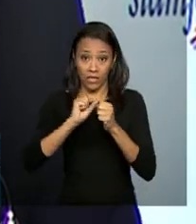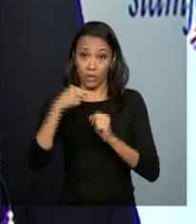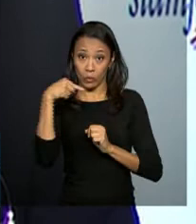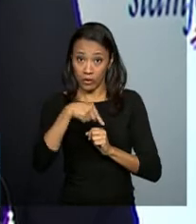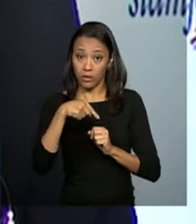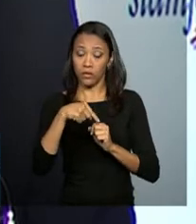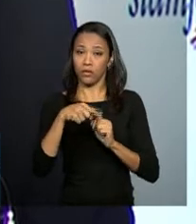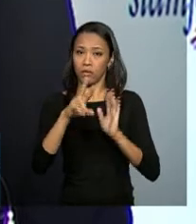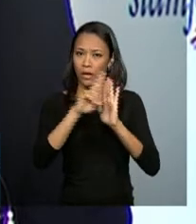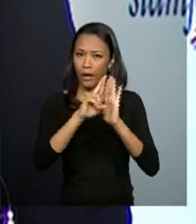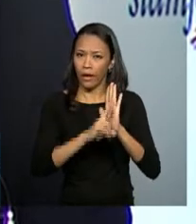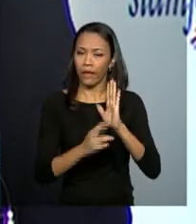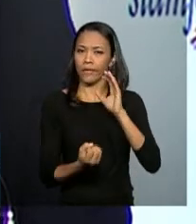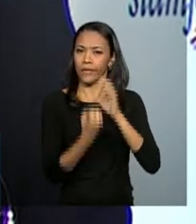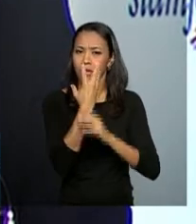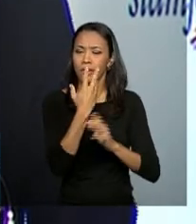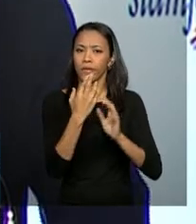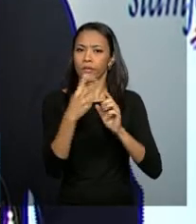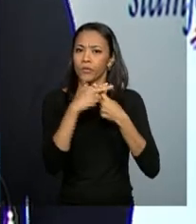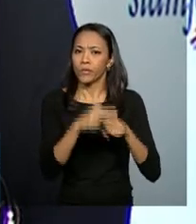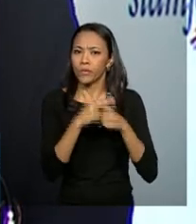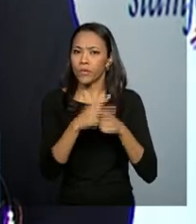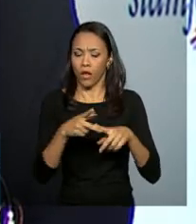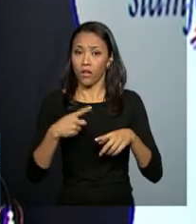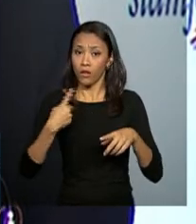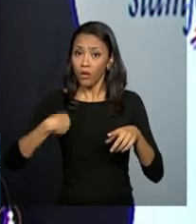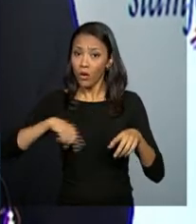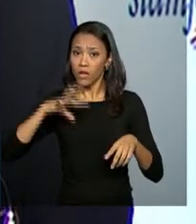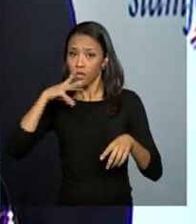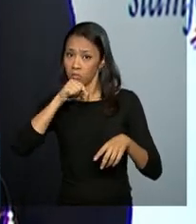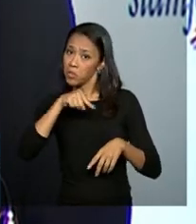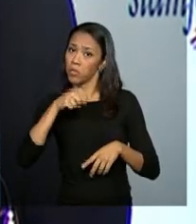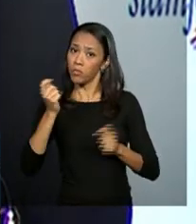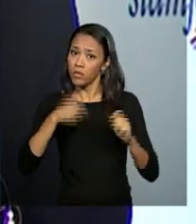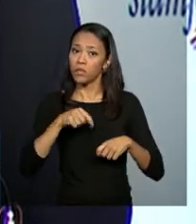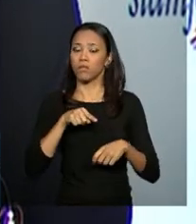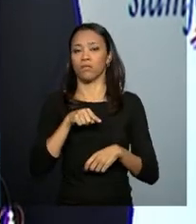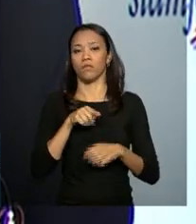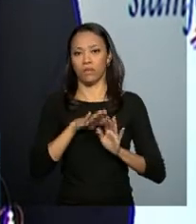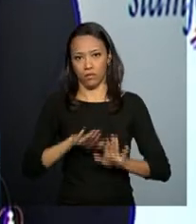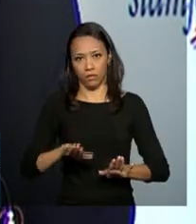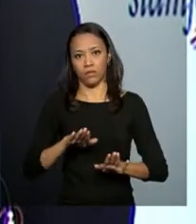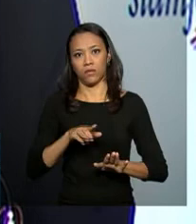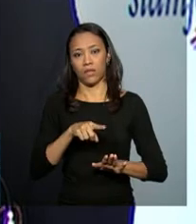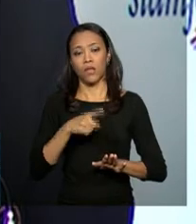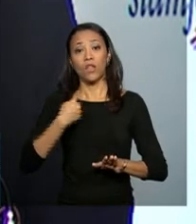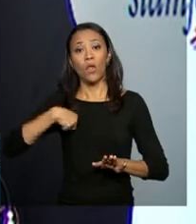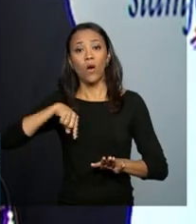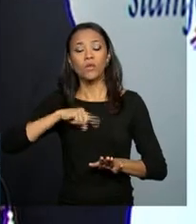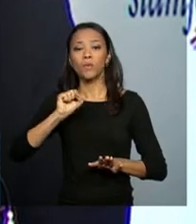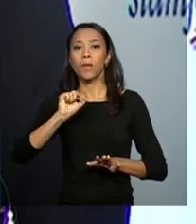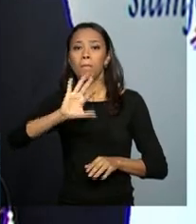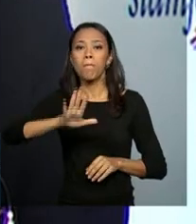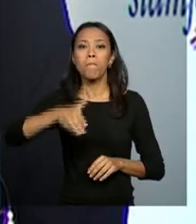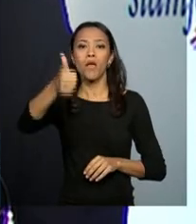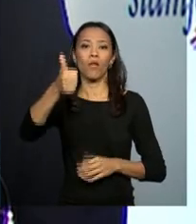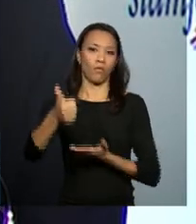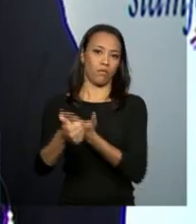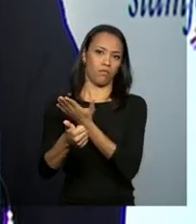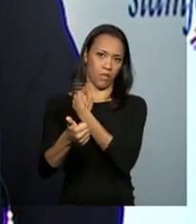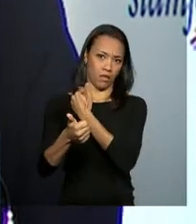essas medidas porque nós achamos que é possível, sim, sermos ainda melhores do que